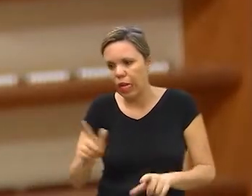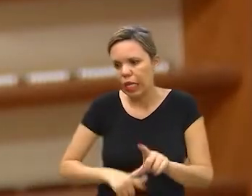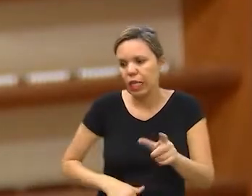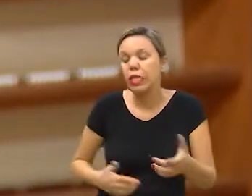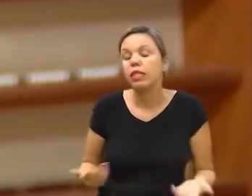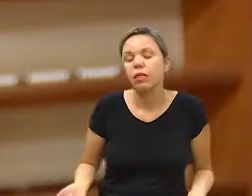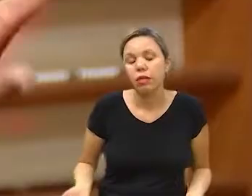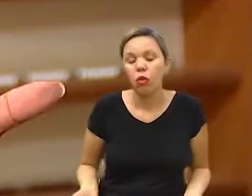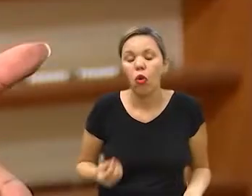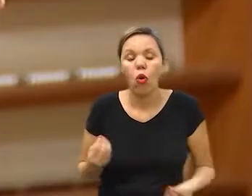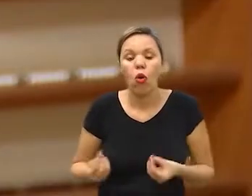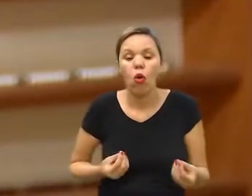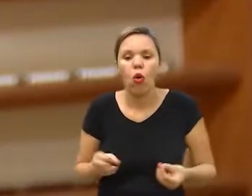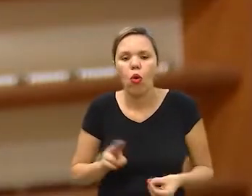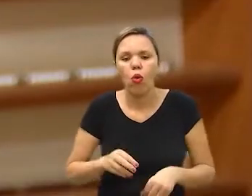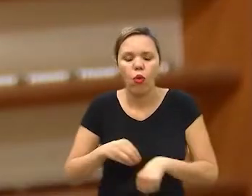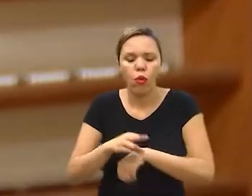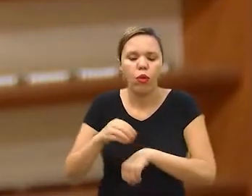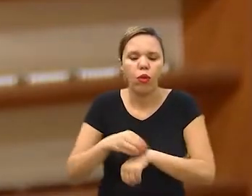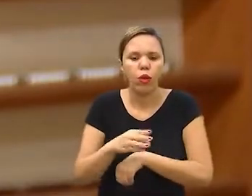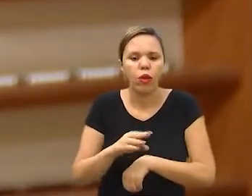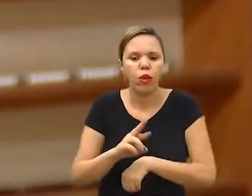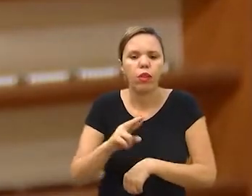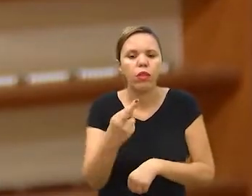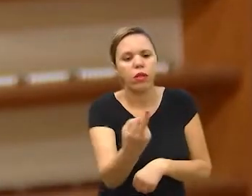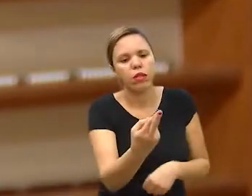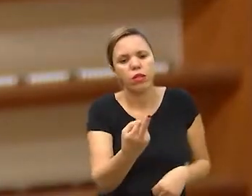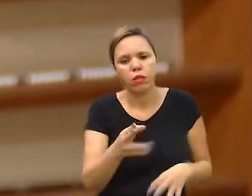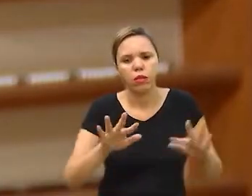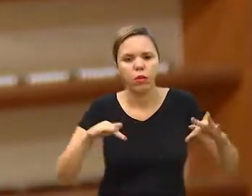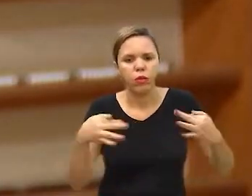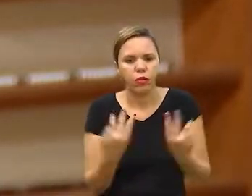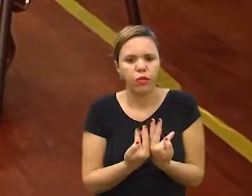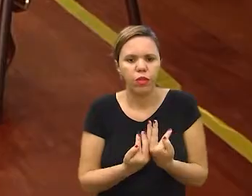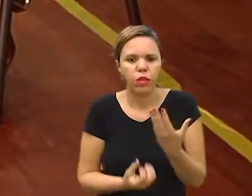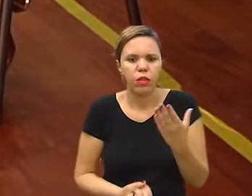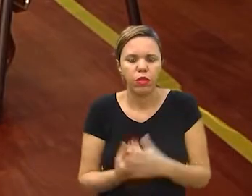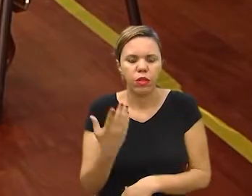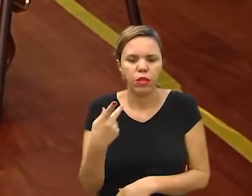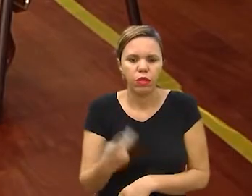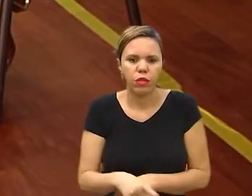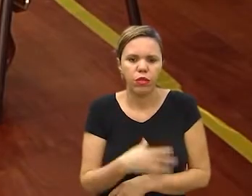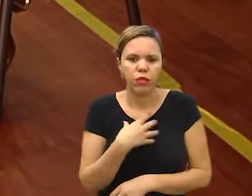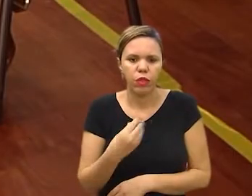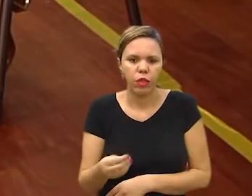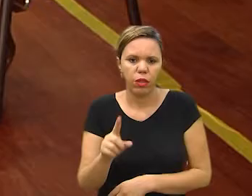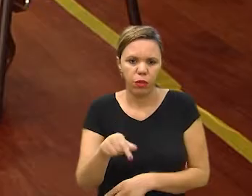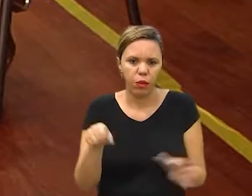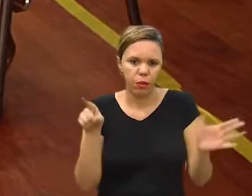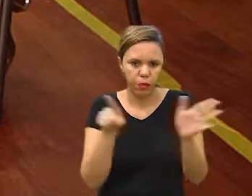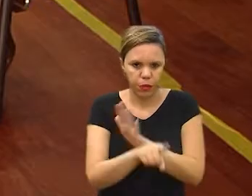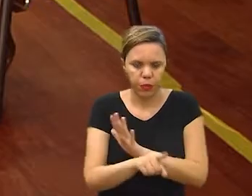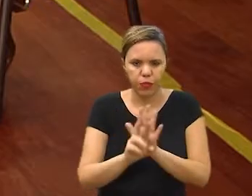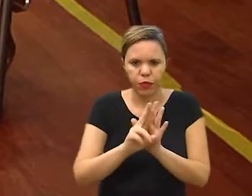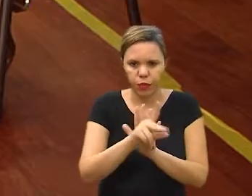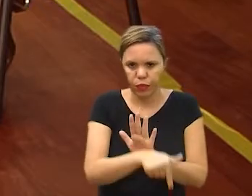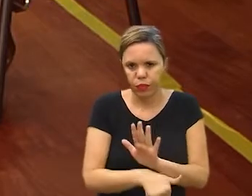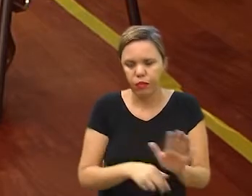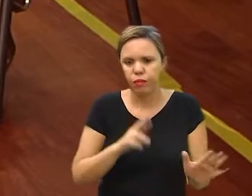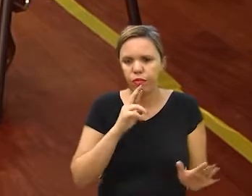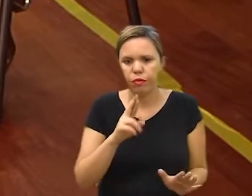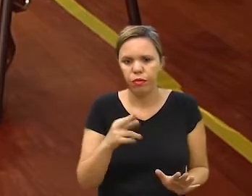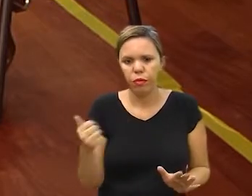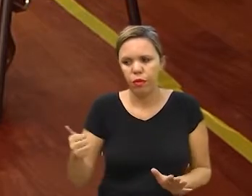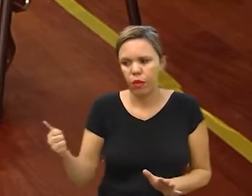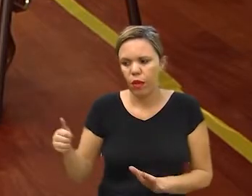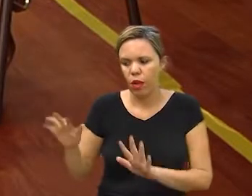letras. E como é que vocês passam esse retorno para os pais da situação dos alunos? A sua pergunta assim, gera várias respostas. Né? Em primeiro